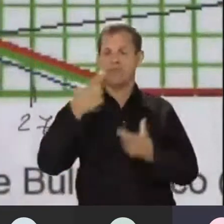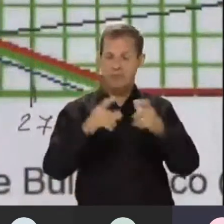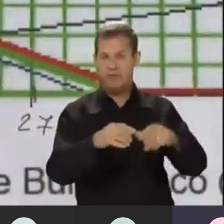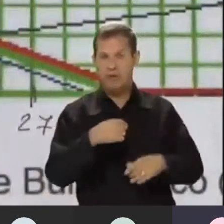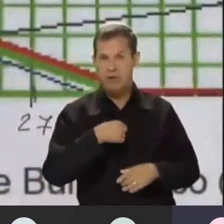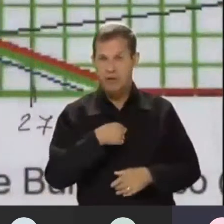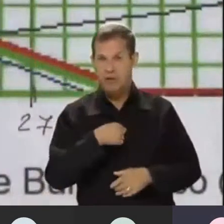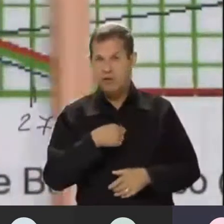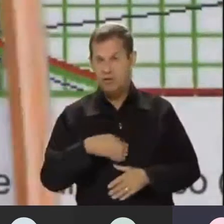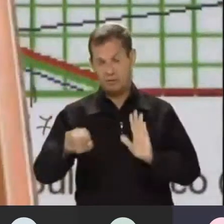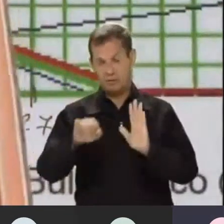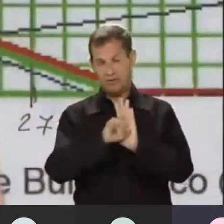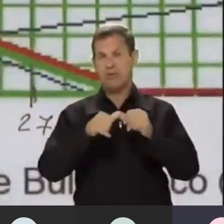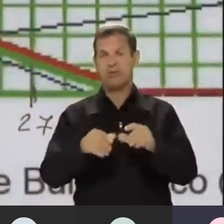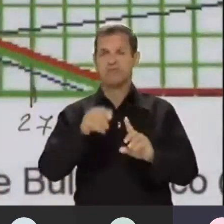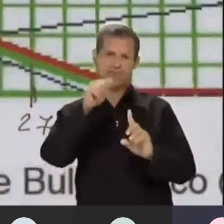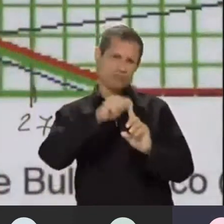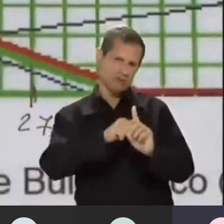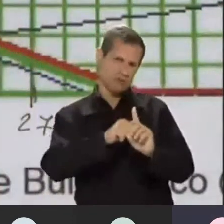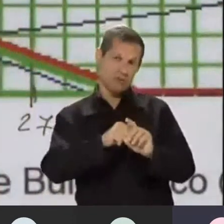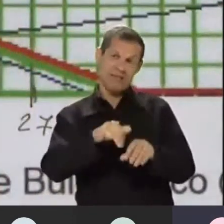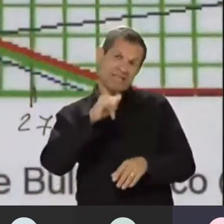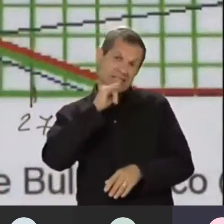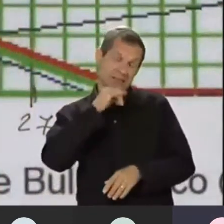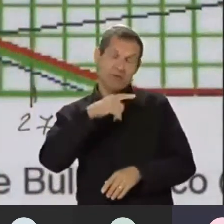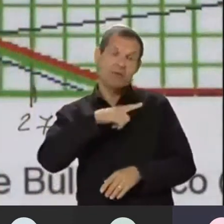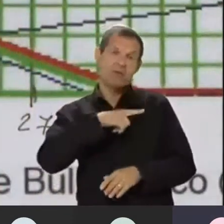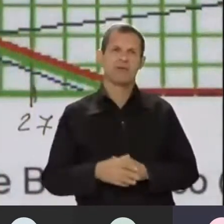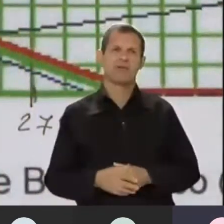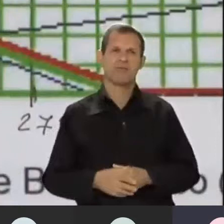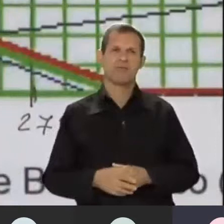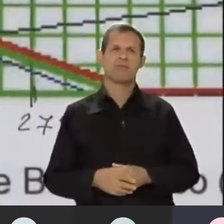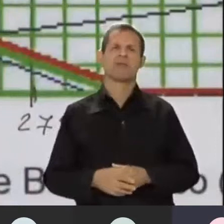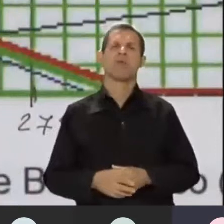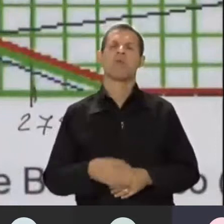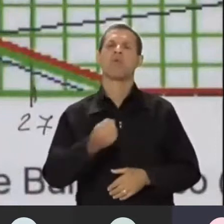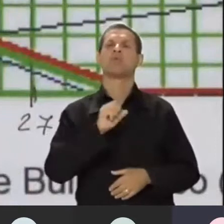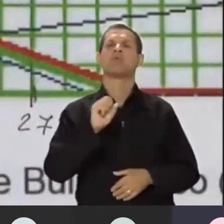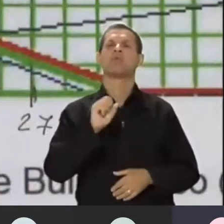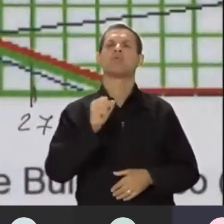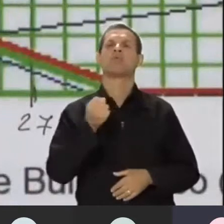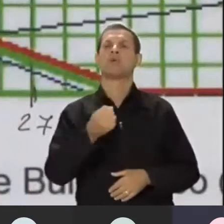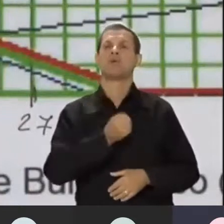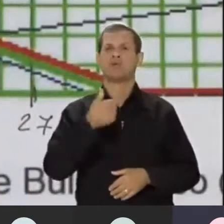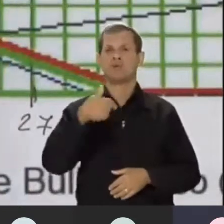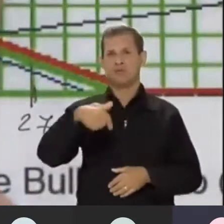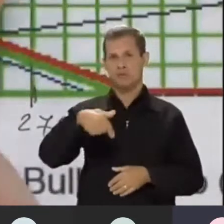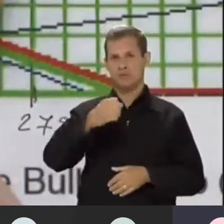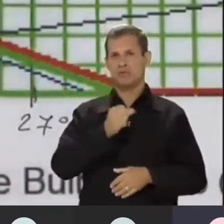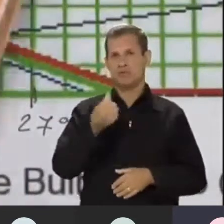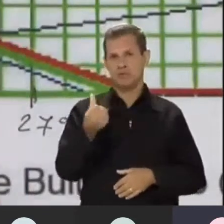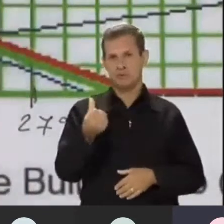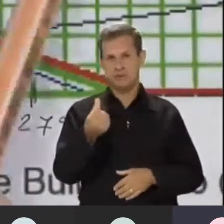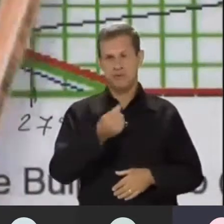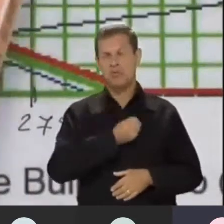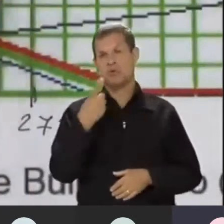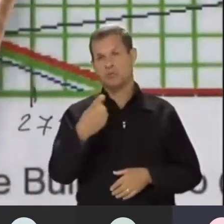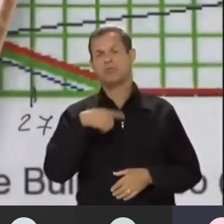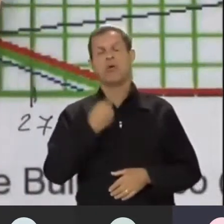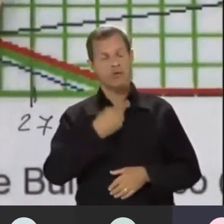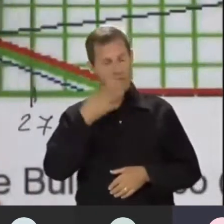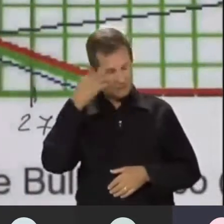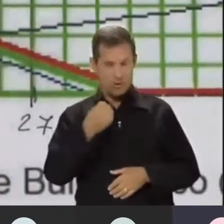né, desse local que eu peguei para esse mês. Então, nesse caso, eu vou ter o número 8, o número 7 e o número